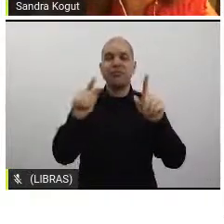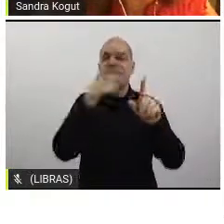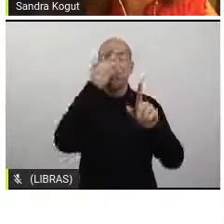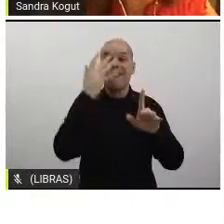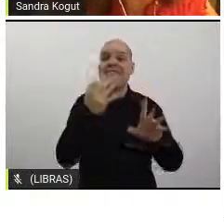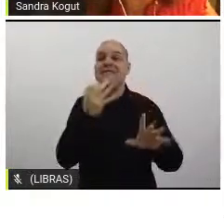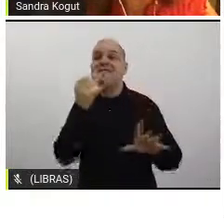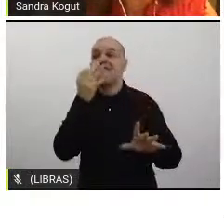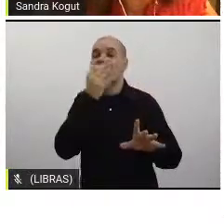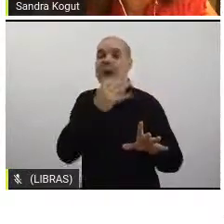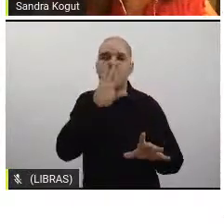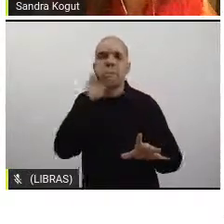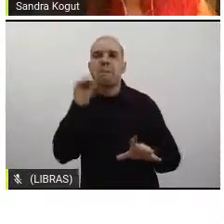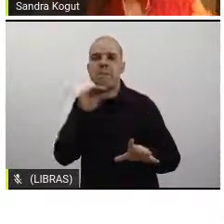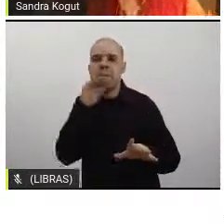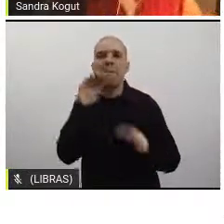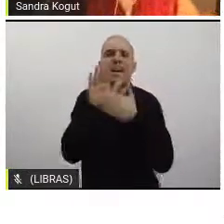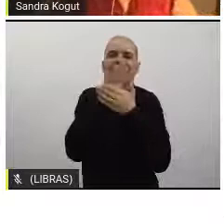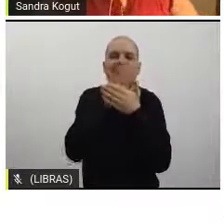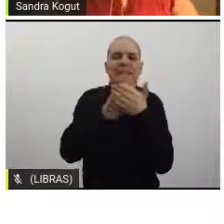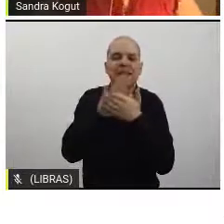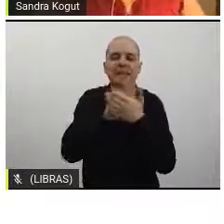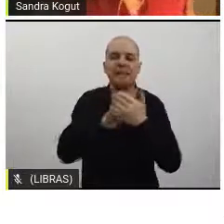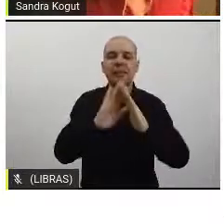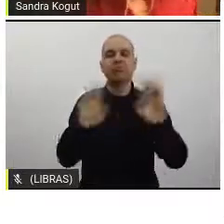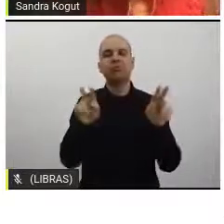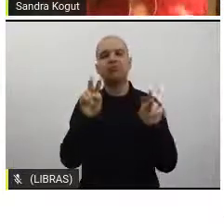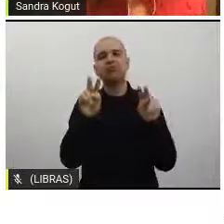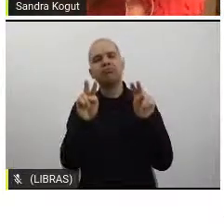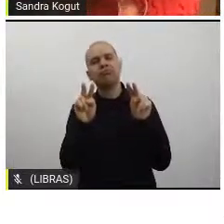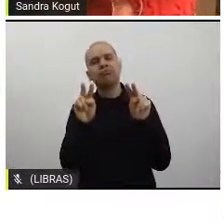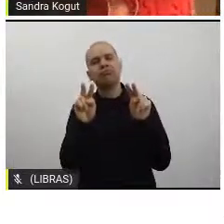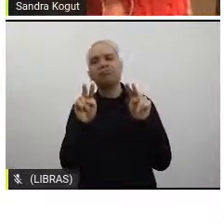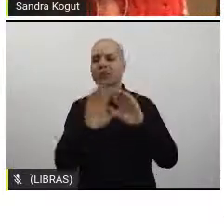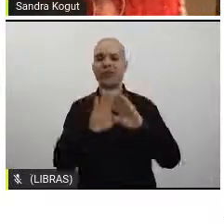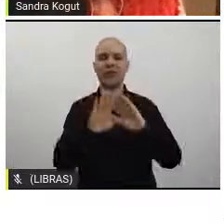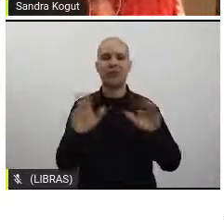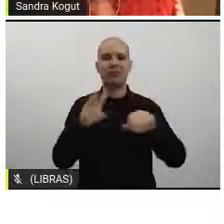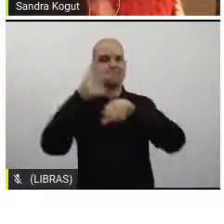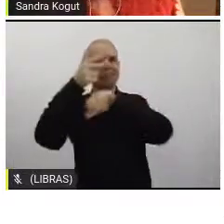muito, realmente. Não falam. É o seguinte,